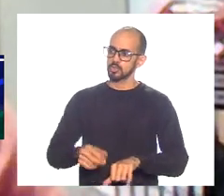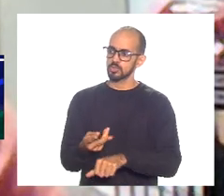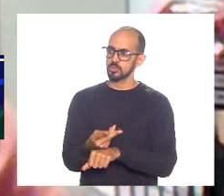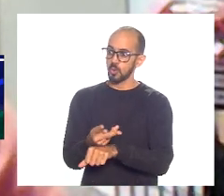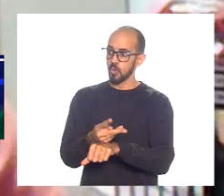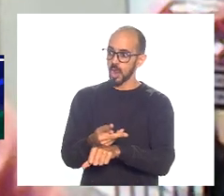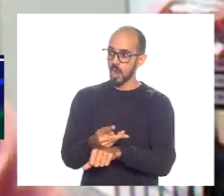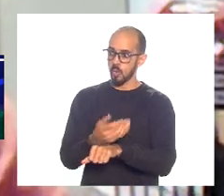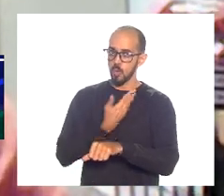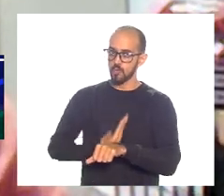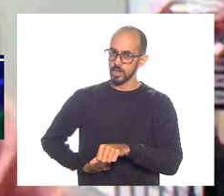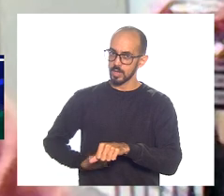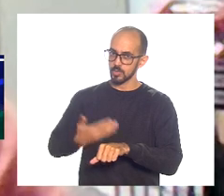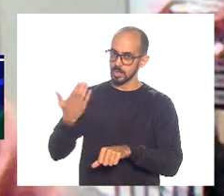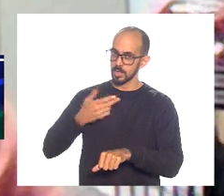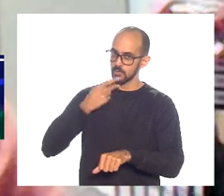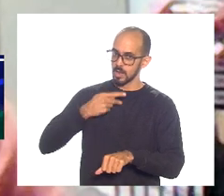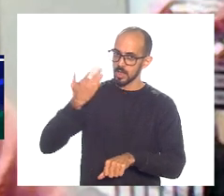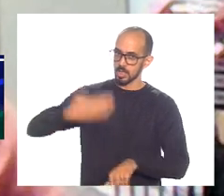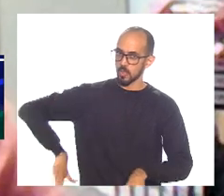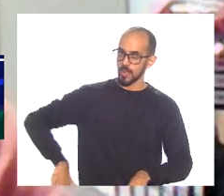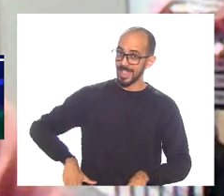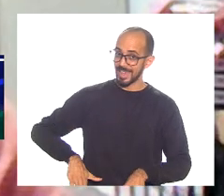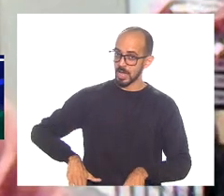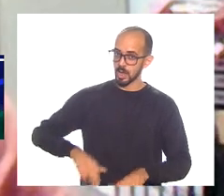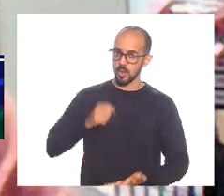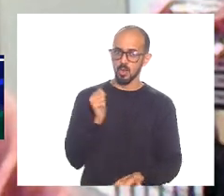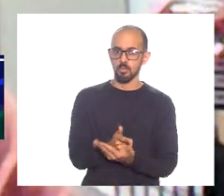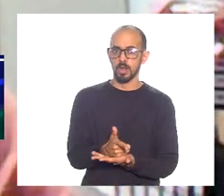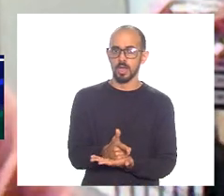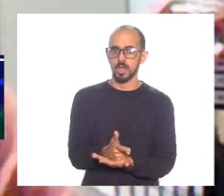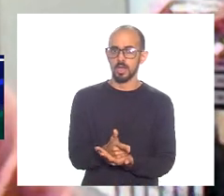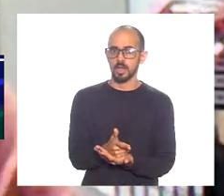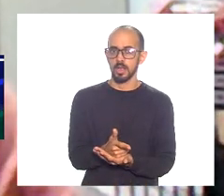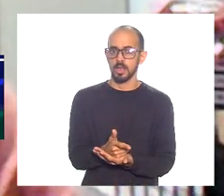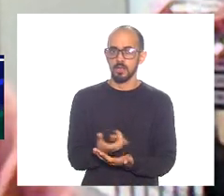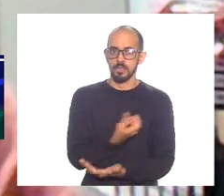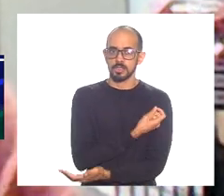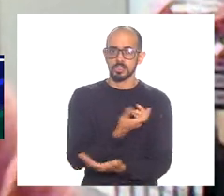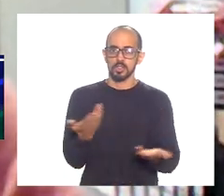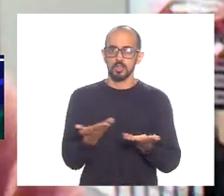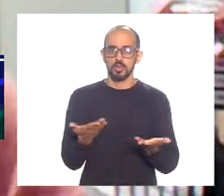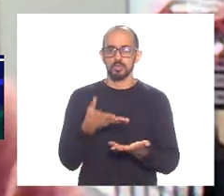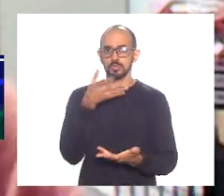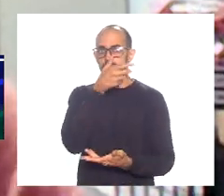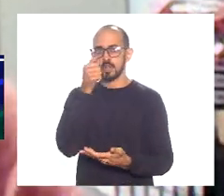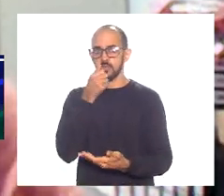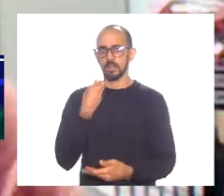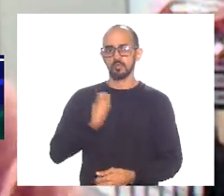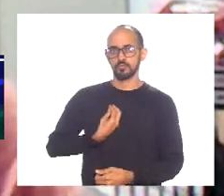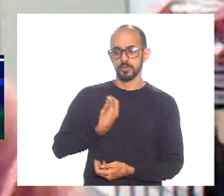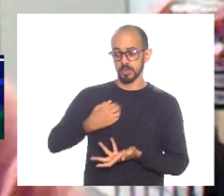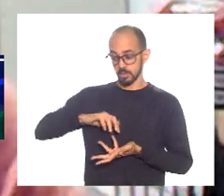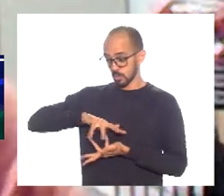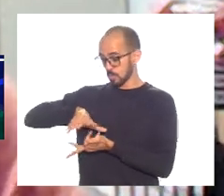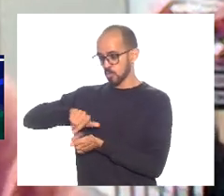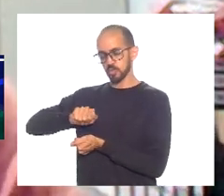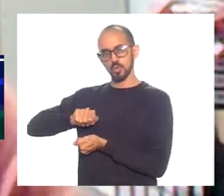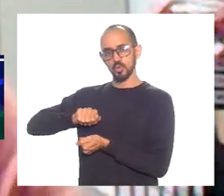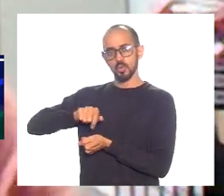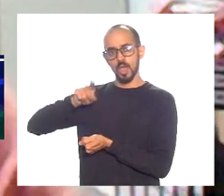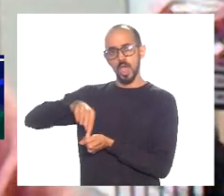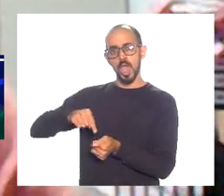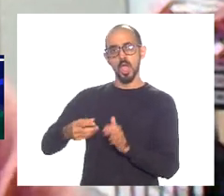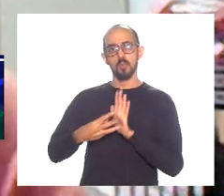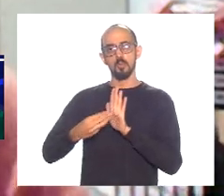e o governo se recusar a comprar vacinas que hoje estão salvando vidas no mundo inteiro, é um exemplo que